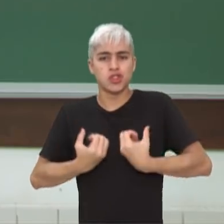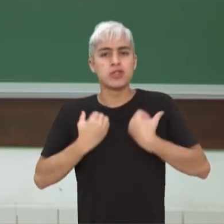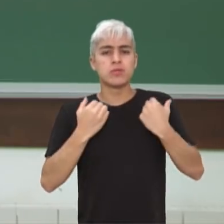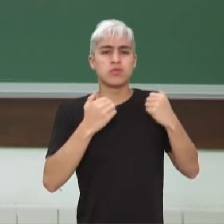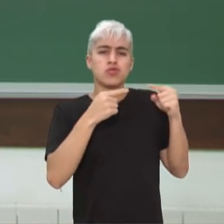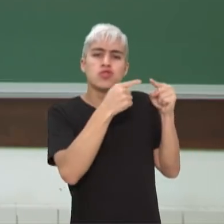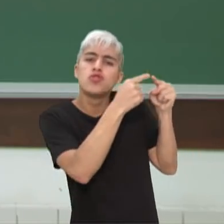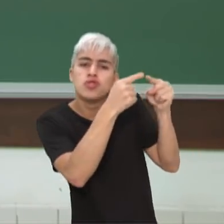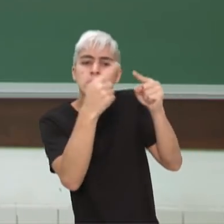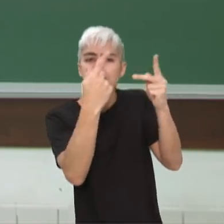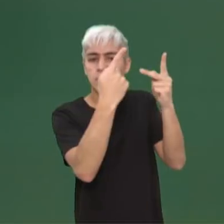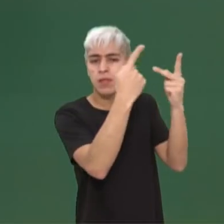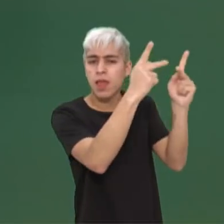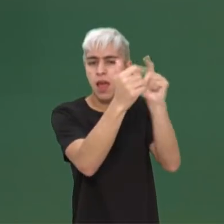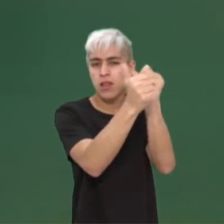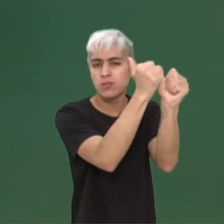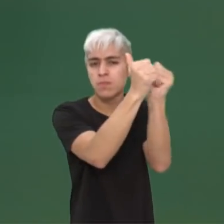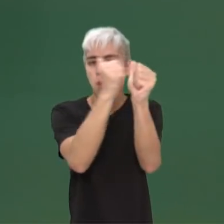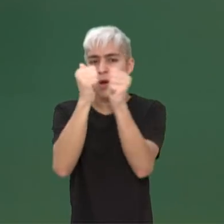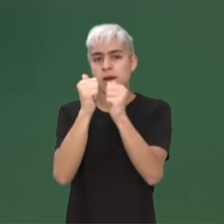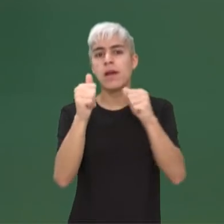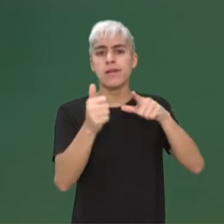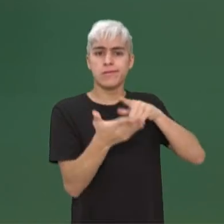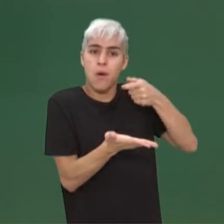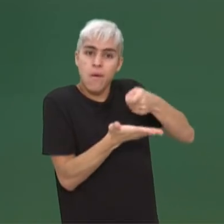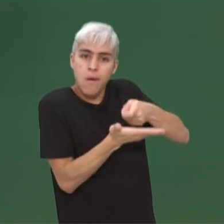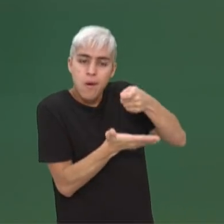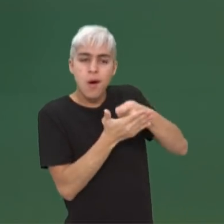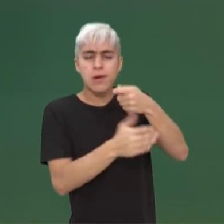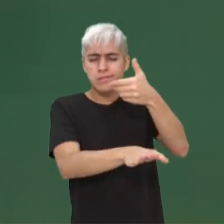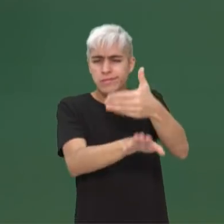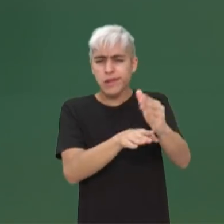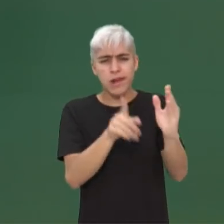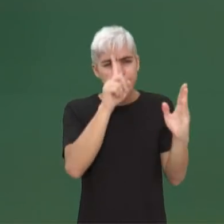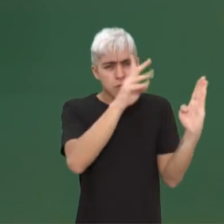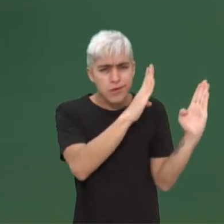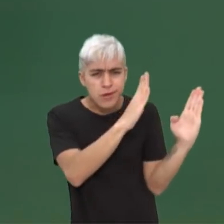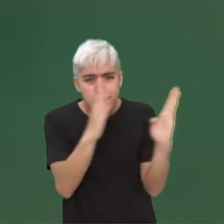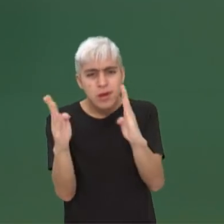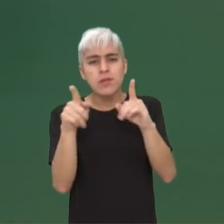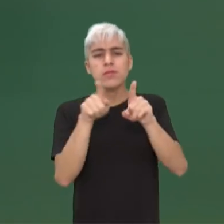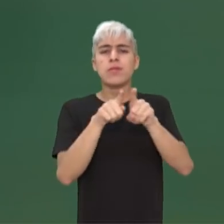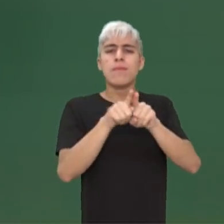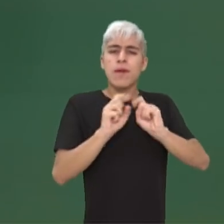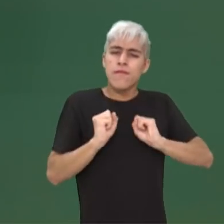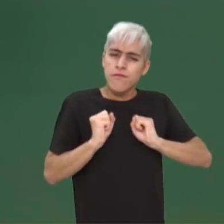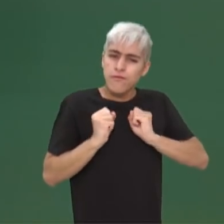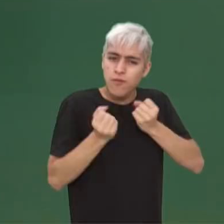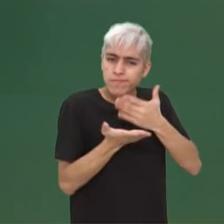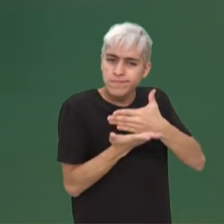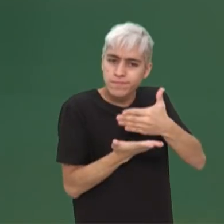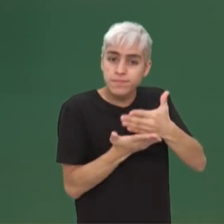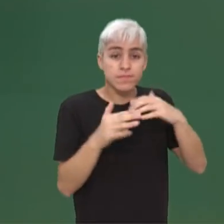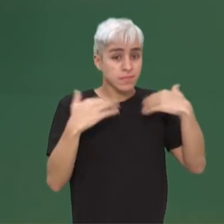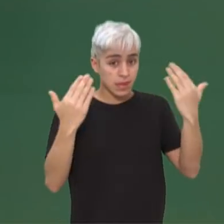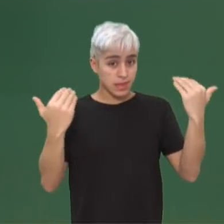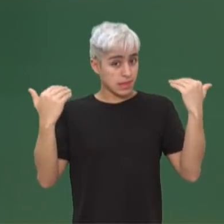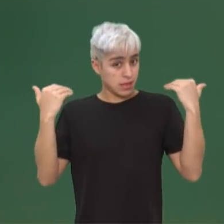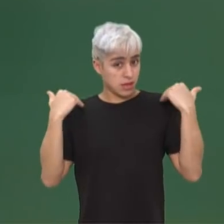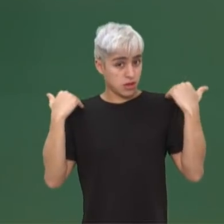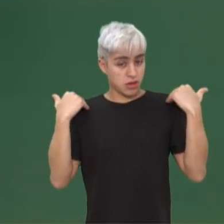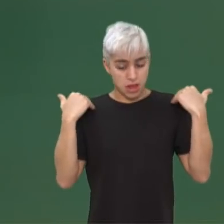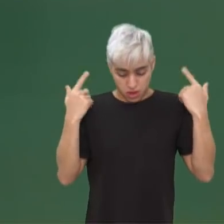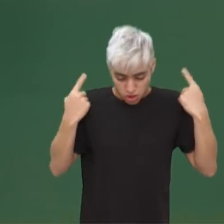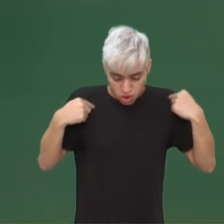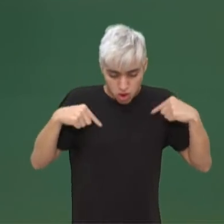modalidades. Então não era algo assim fácil, exigia ali toda uma rotina de treino e toda uma rotina ali de dedicação. E a ginástica de condicionamento físico,